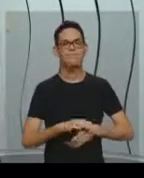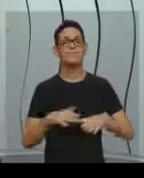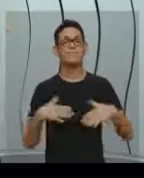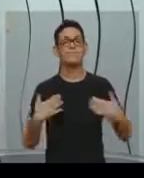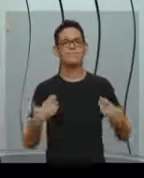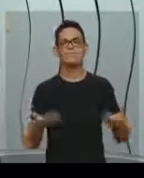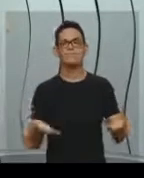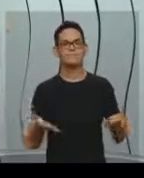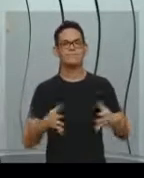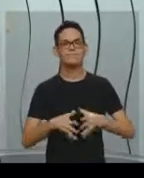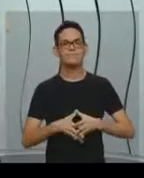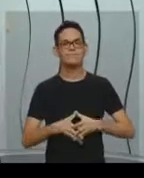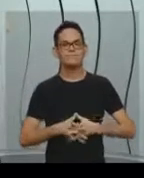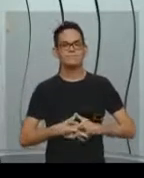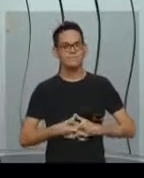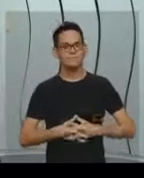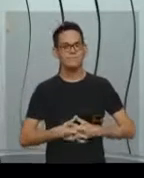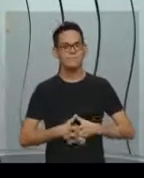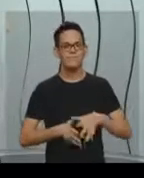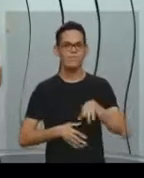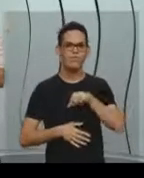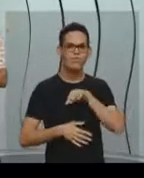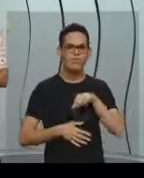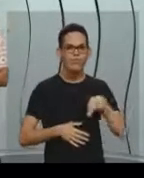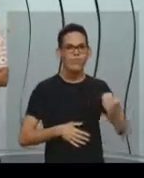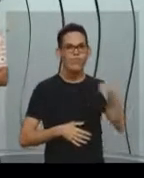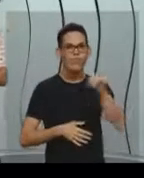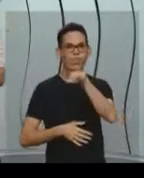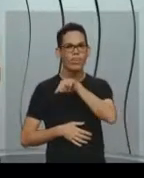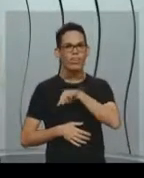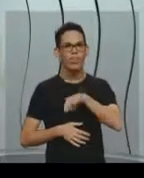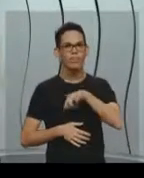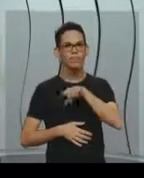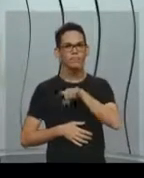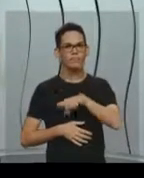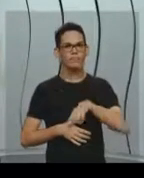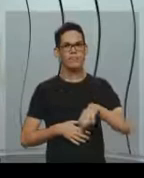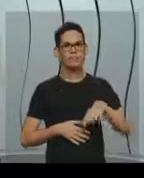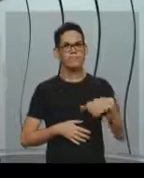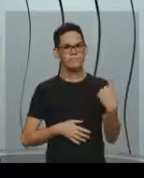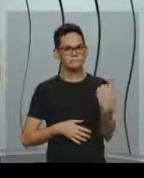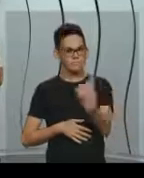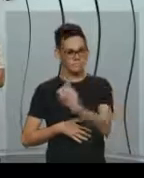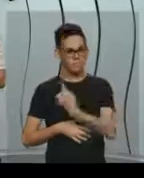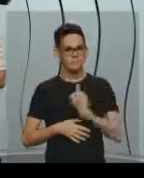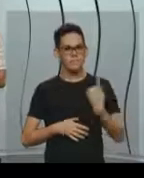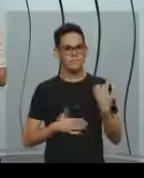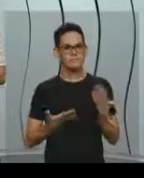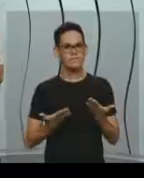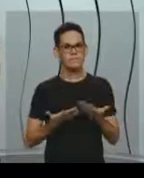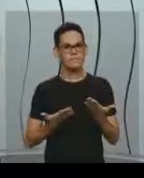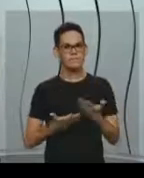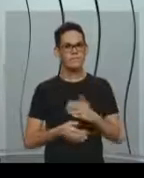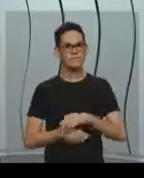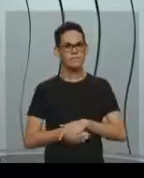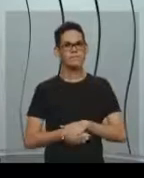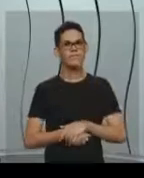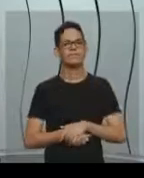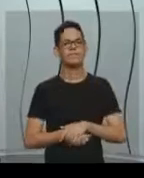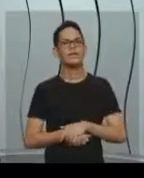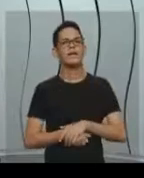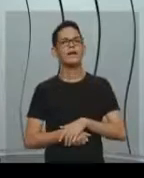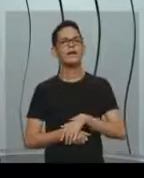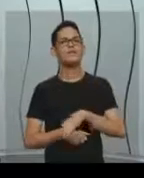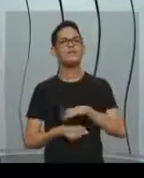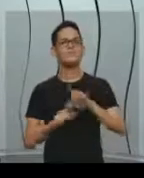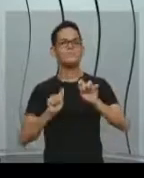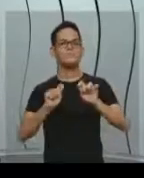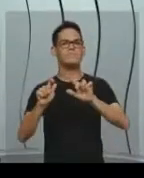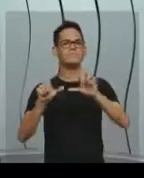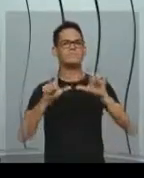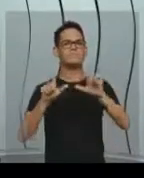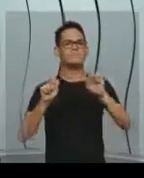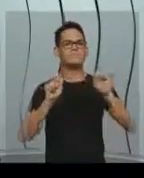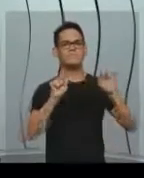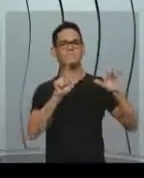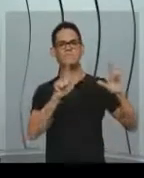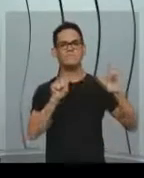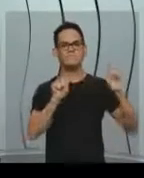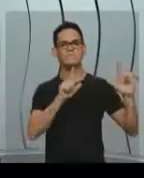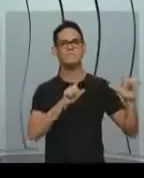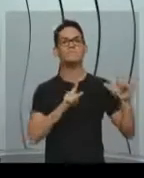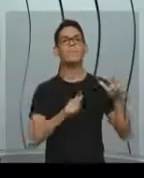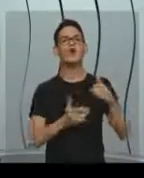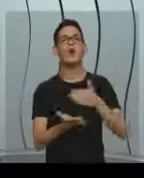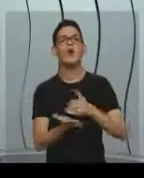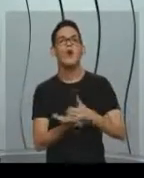Então, olha só. Nós vamos, a partir daqui, dessa função do storyboard, nós vamos entrar em um